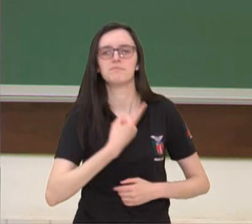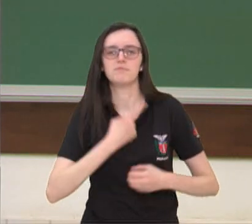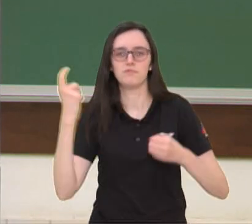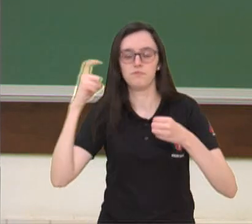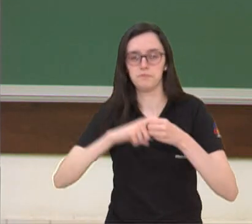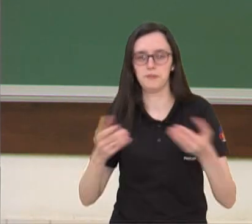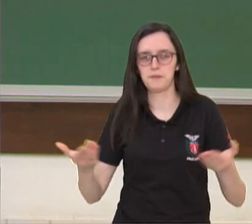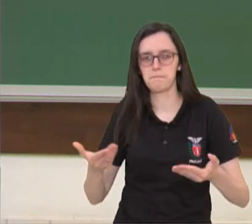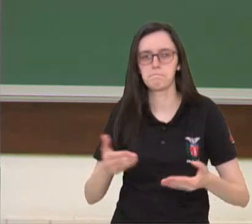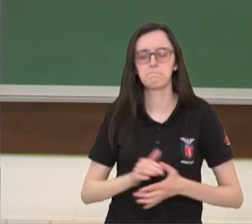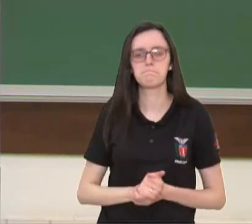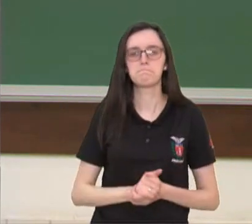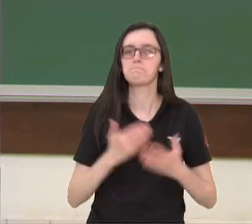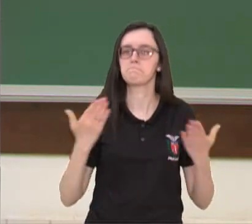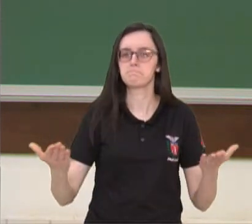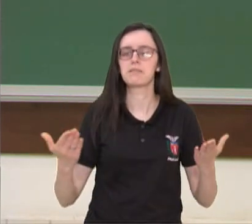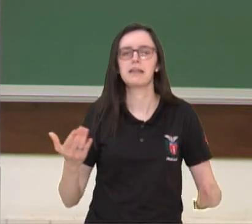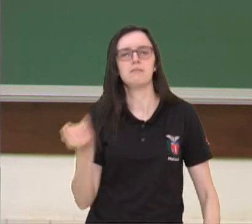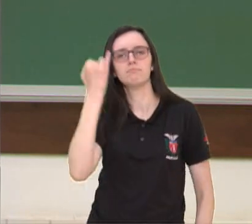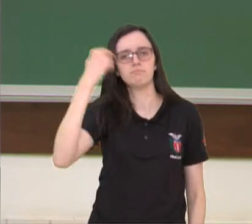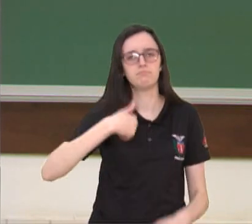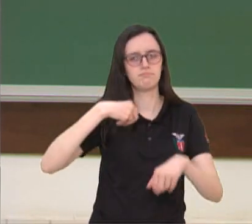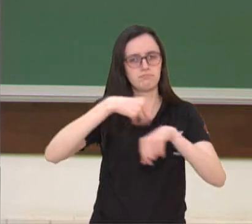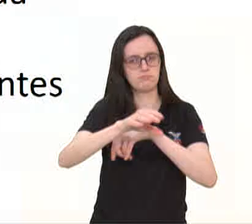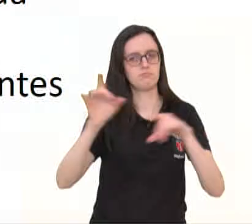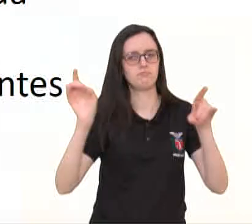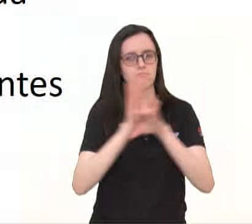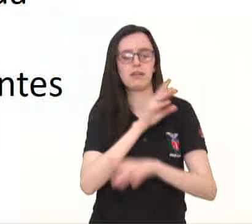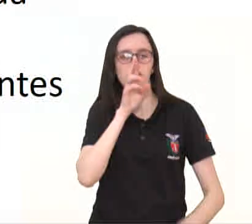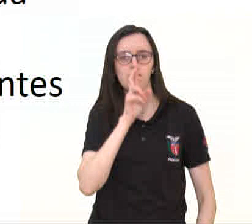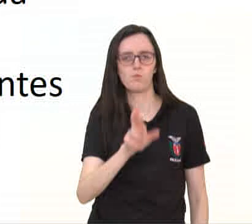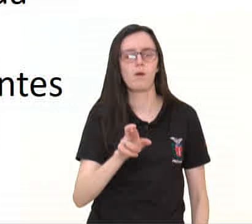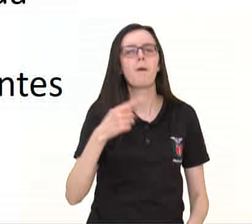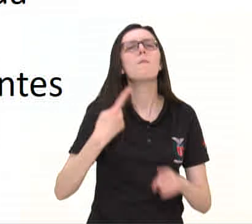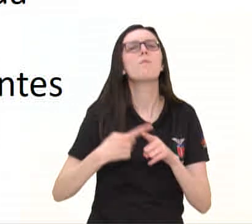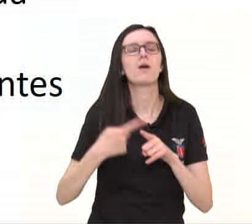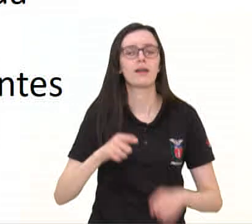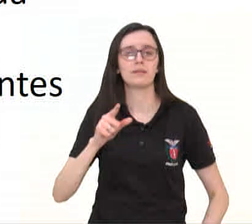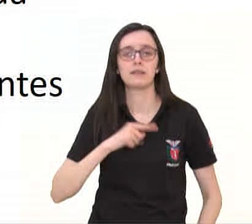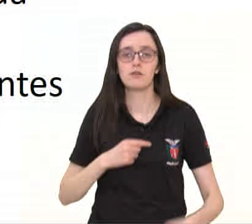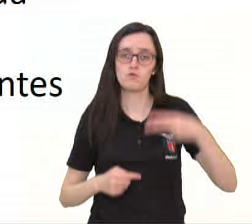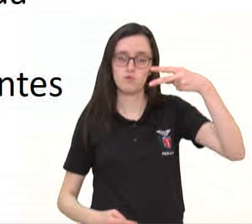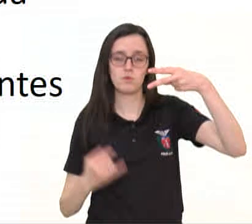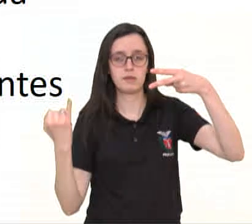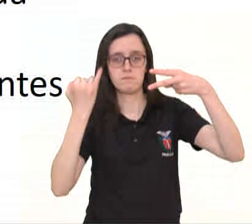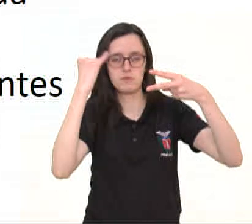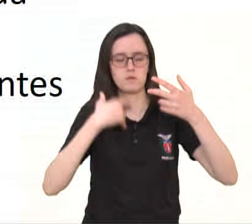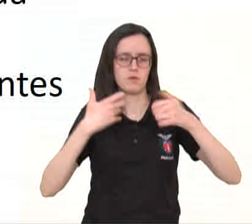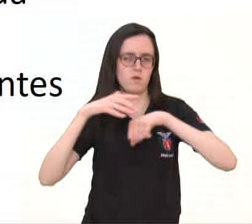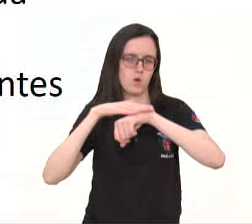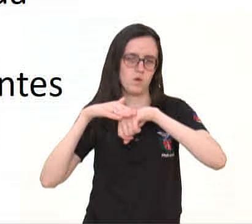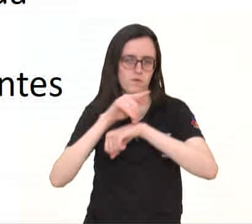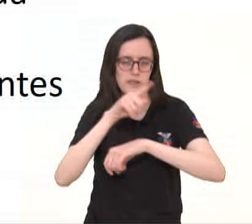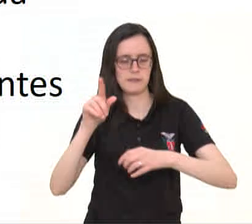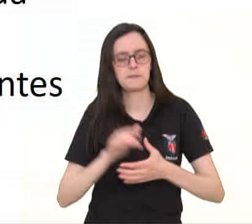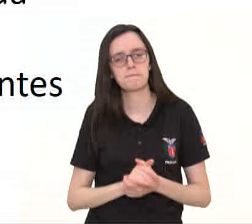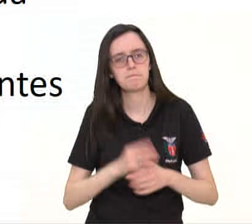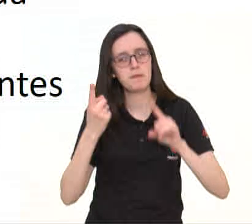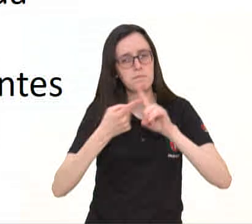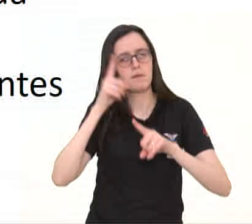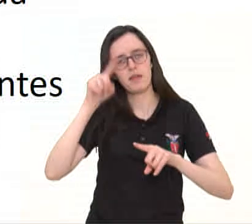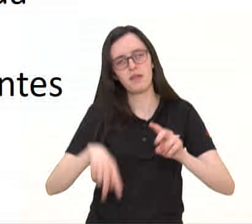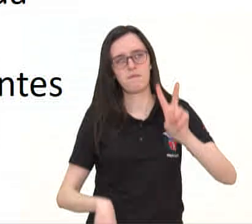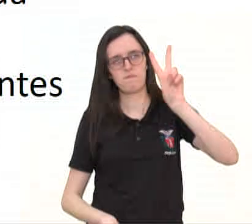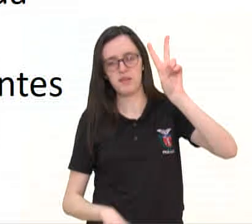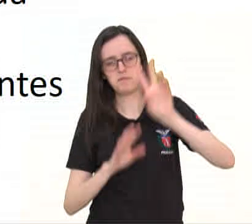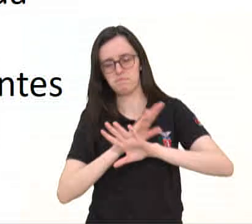aqui. Bem, já vou colocar as respostas, porque tem duas que eu quero destacar com vocês. A primeira é verdadeira,